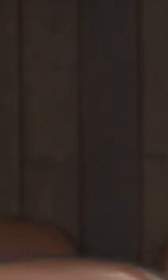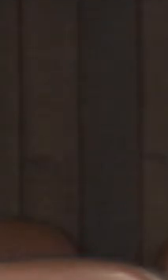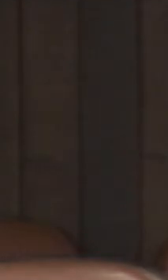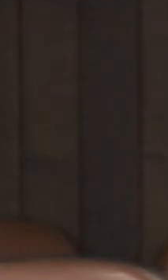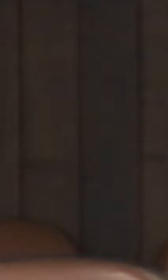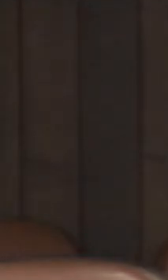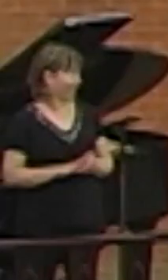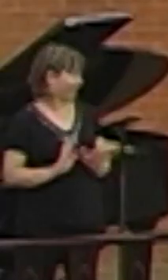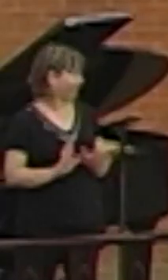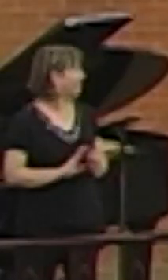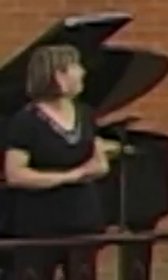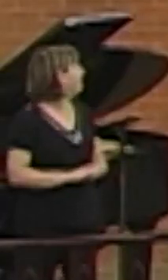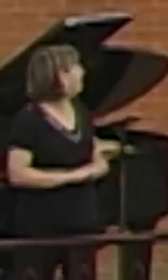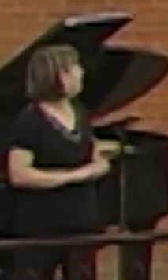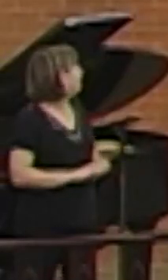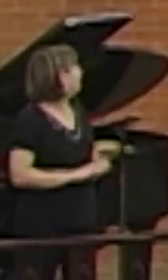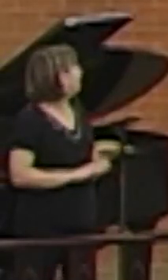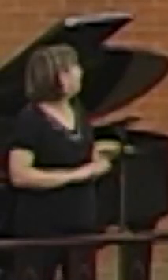continue